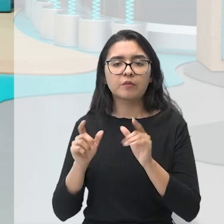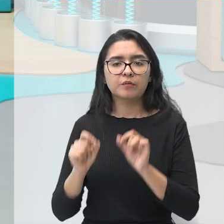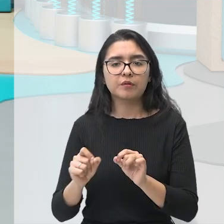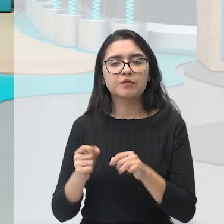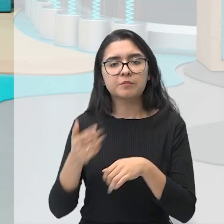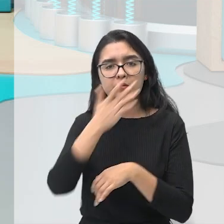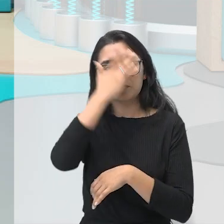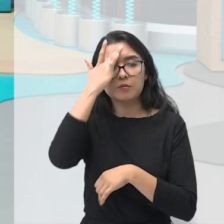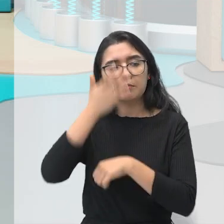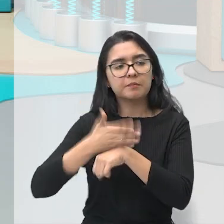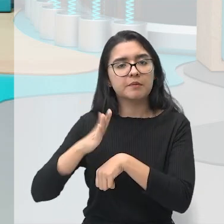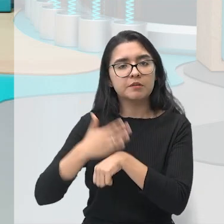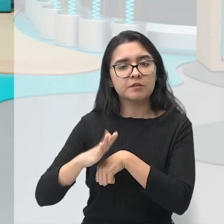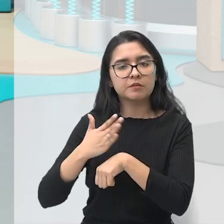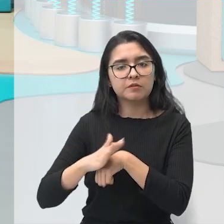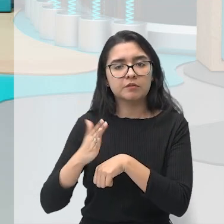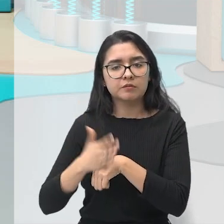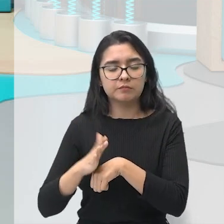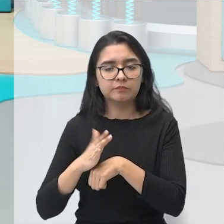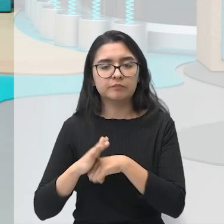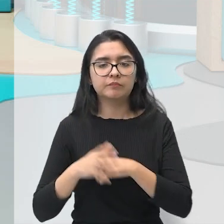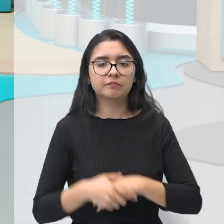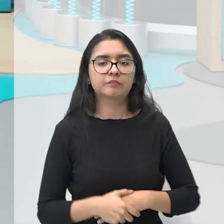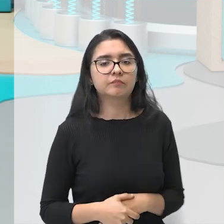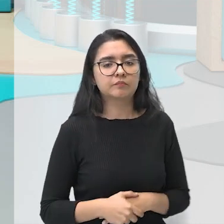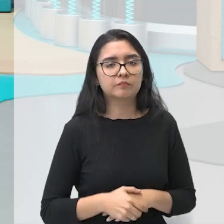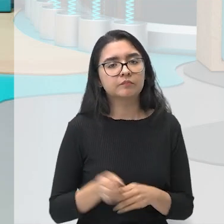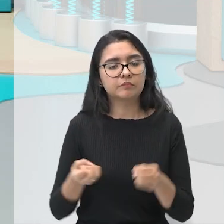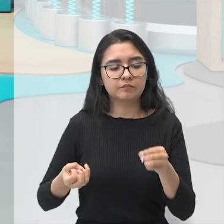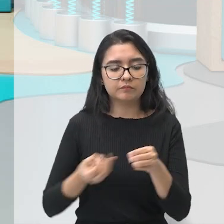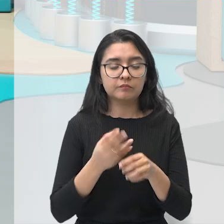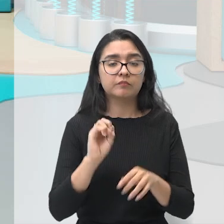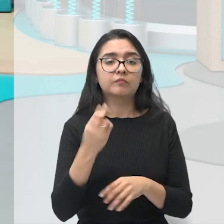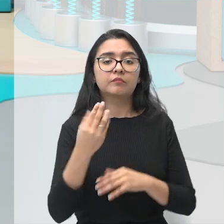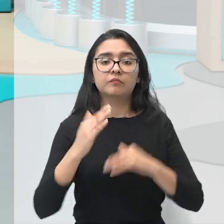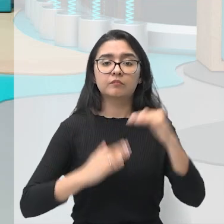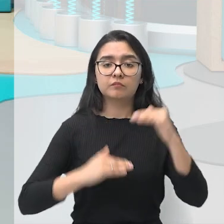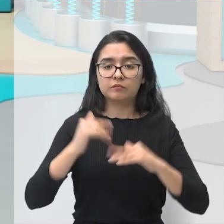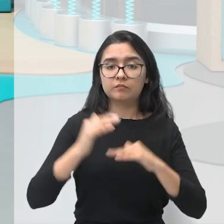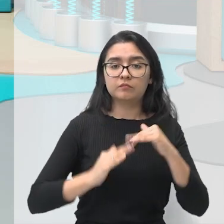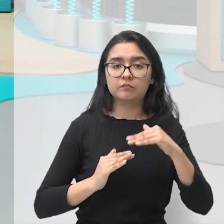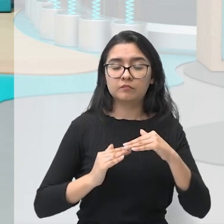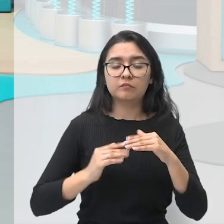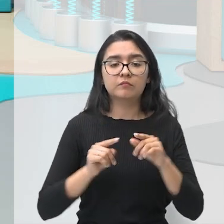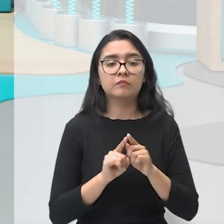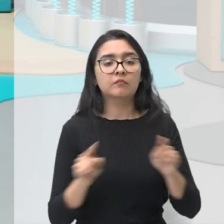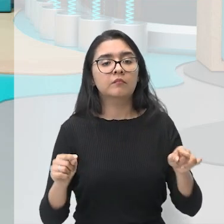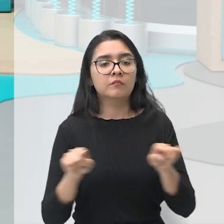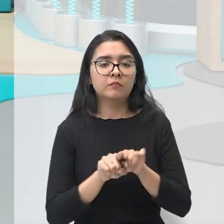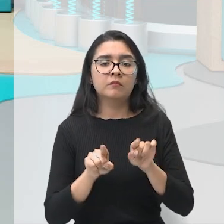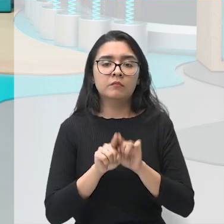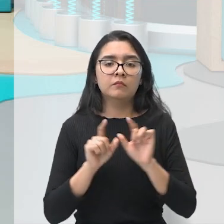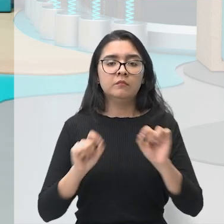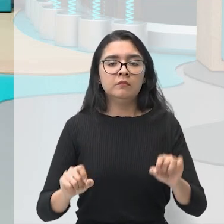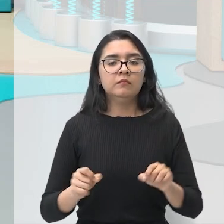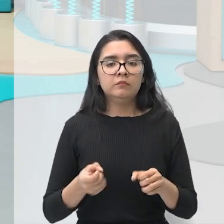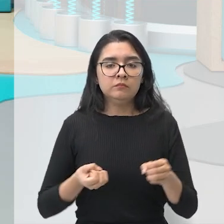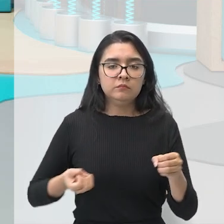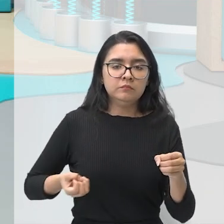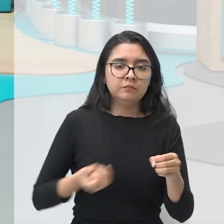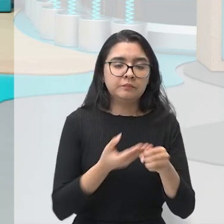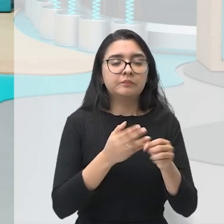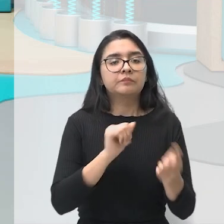os praticantes amadores da bocha ou os profissionais, mas precisou também ampliar para a